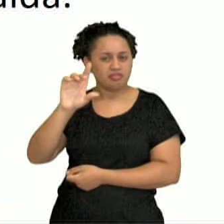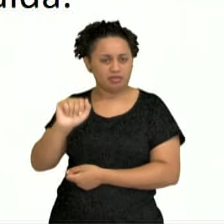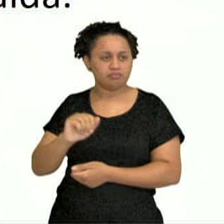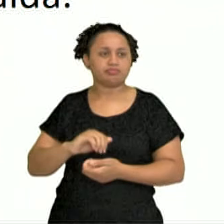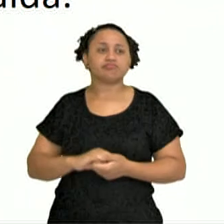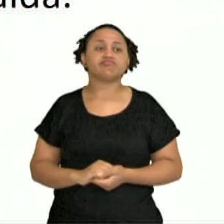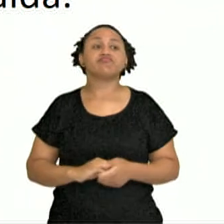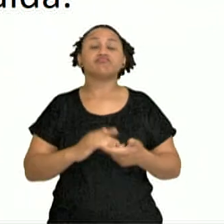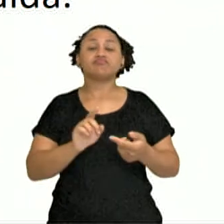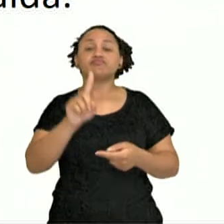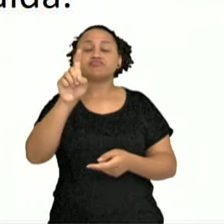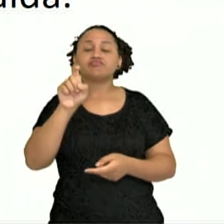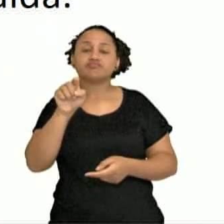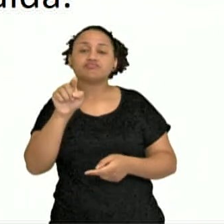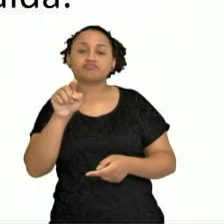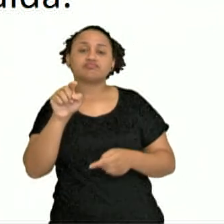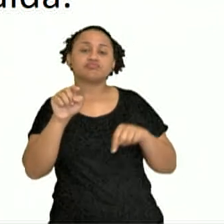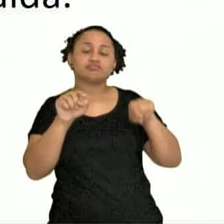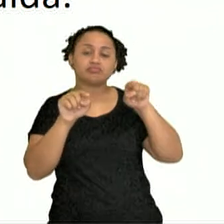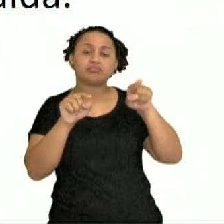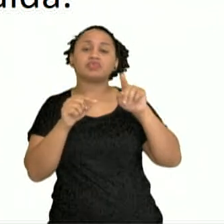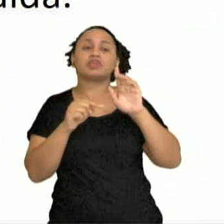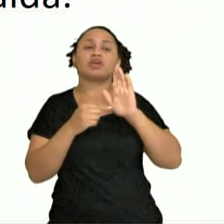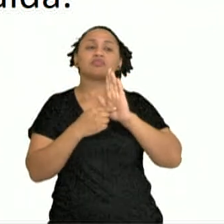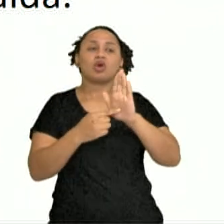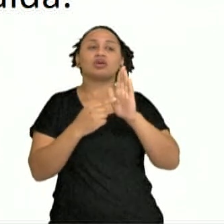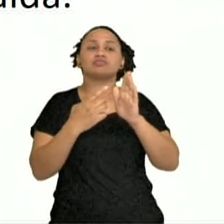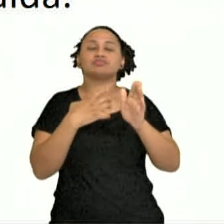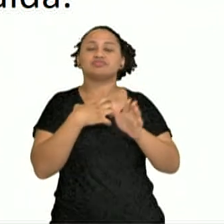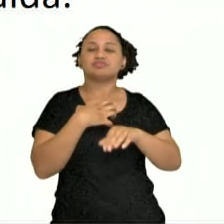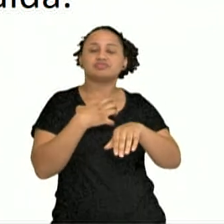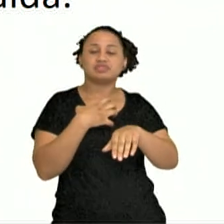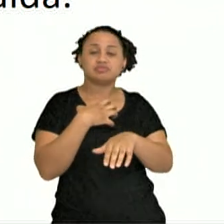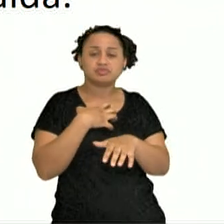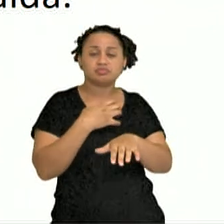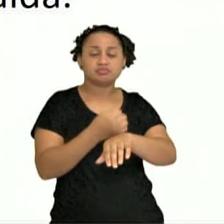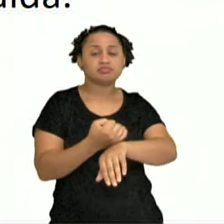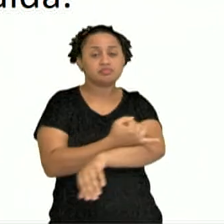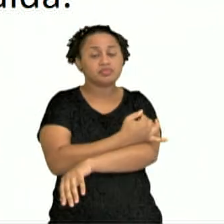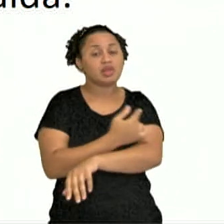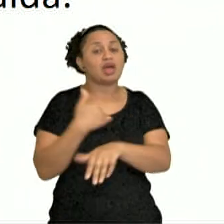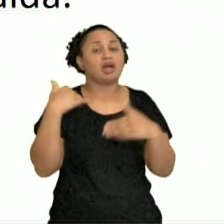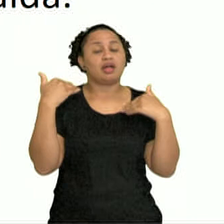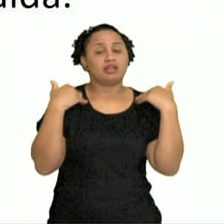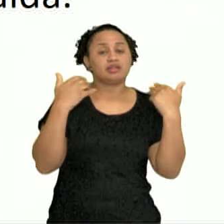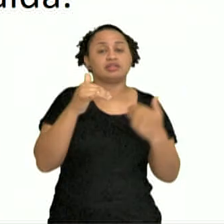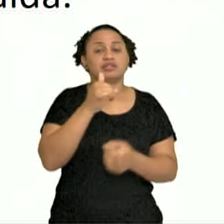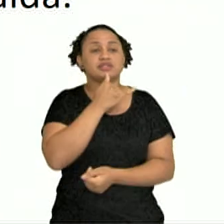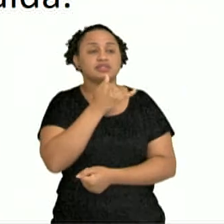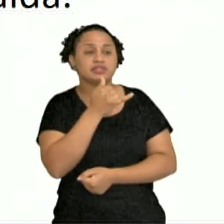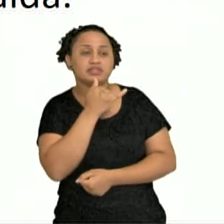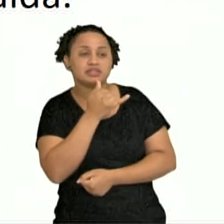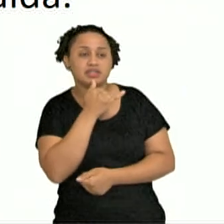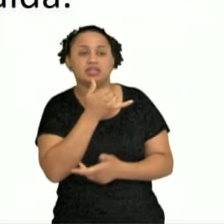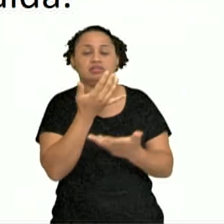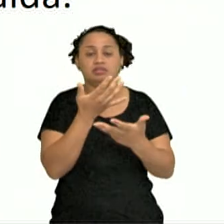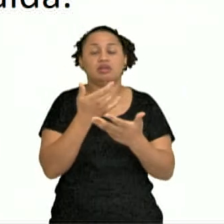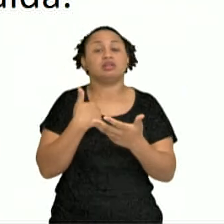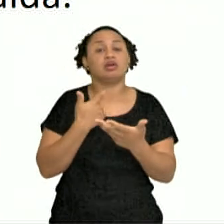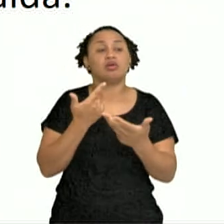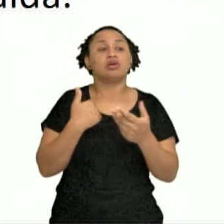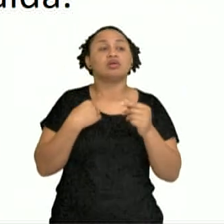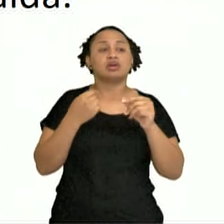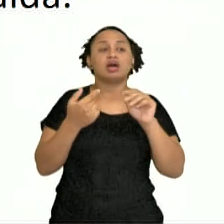emotivo ou sentimental a lo dicho, como alegria, surpresa, proponga uma frase que imprima a expressão de